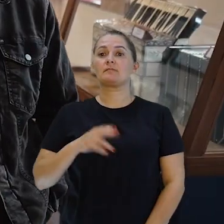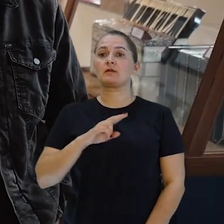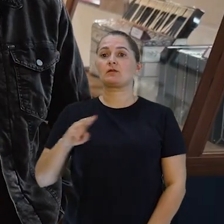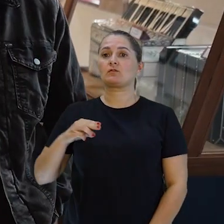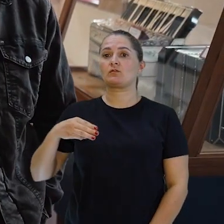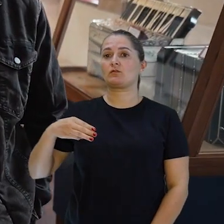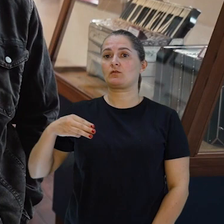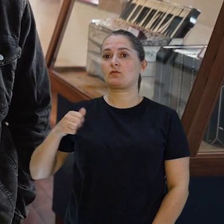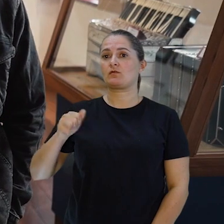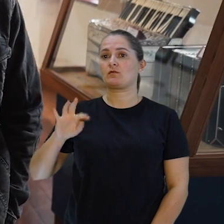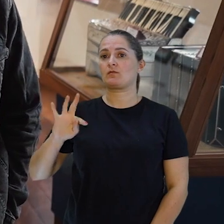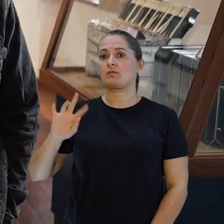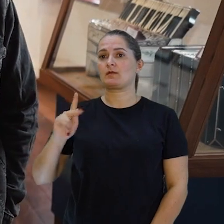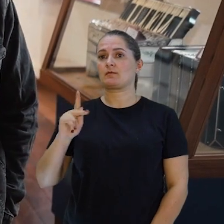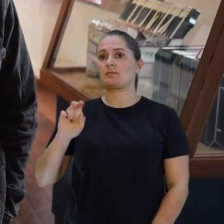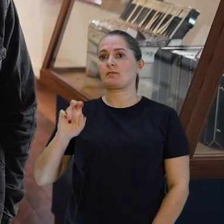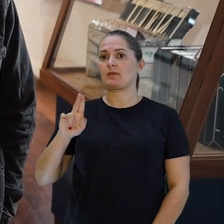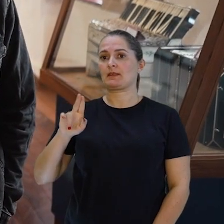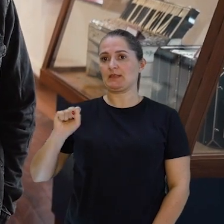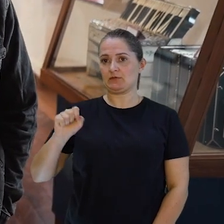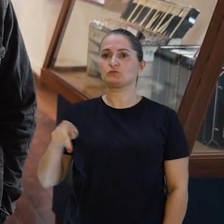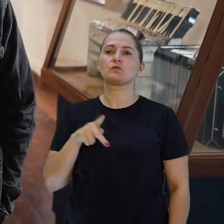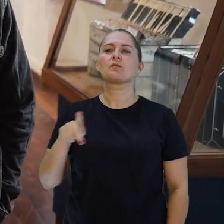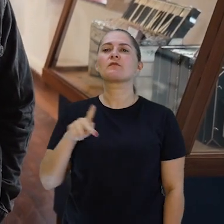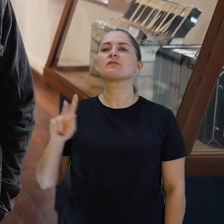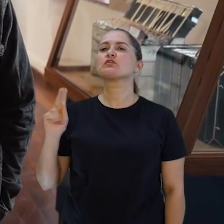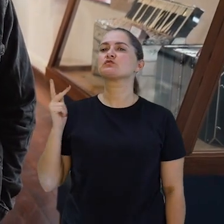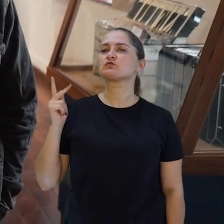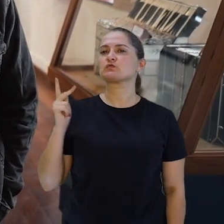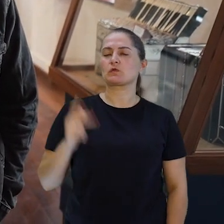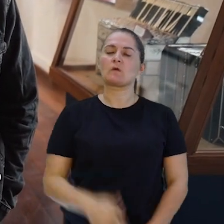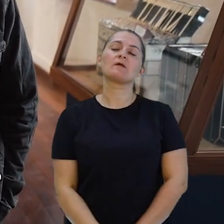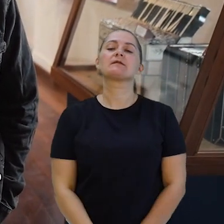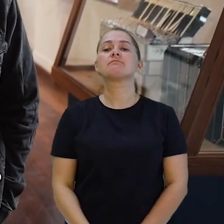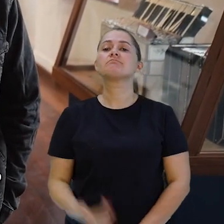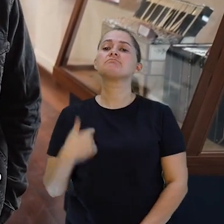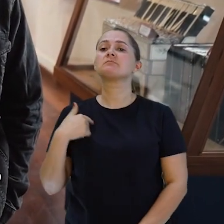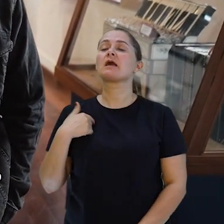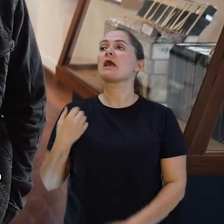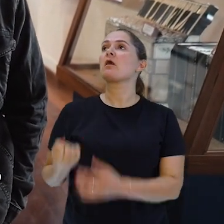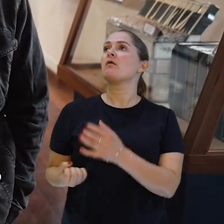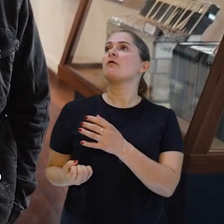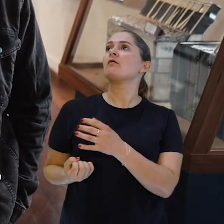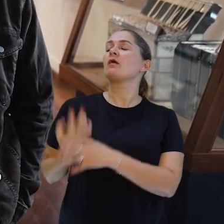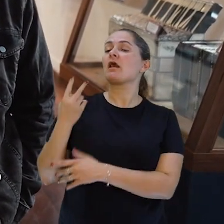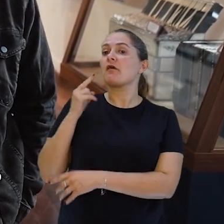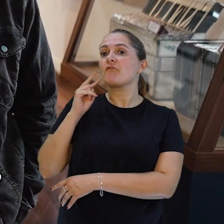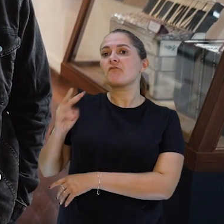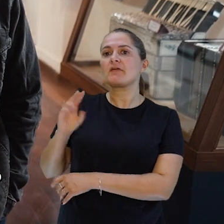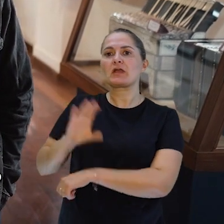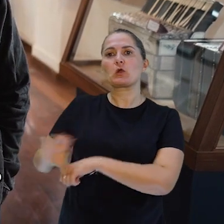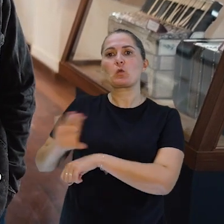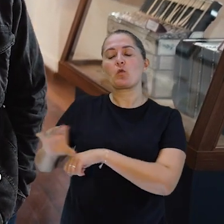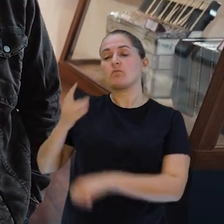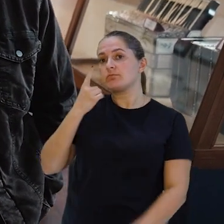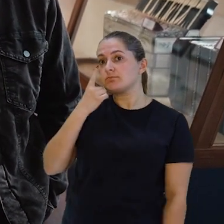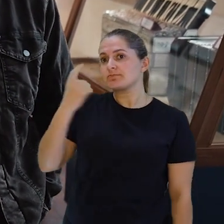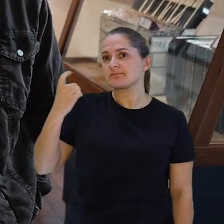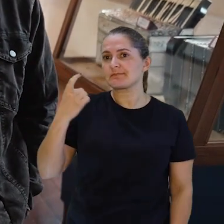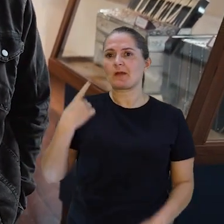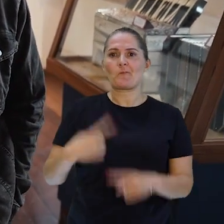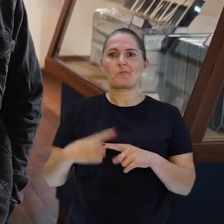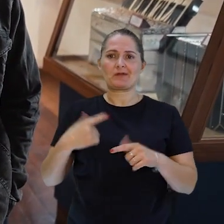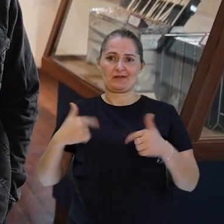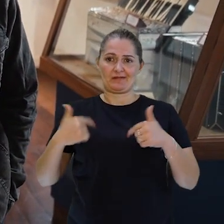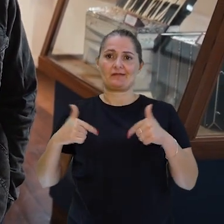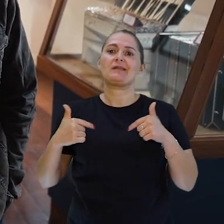Meu nome é Matheus Igueiros, sou professor de História e quando surgiu a possibilidade do curso, eu fiquei muito interessado, né? Porque eu